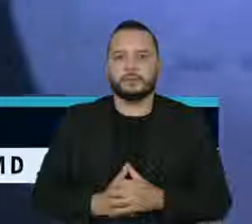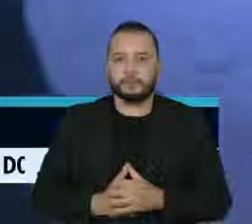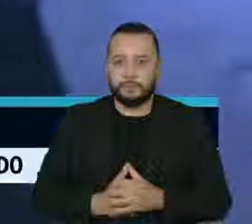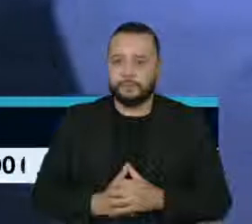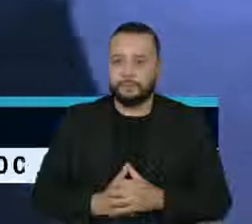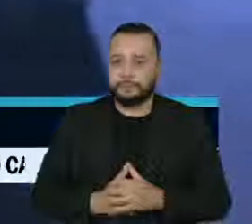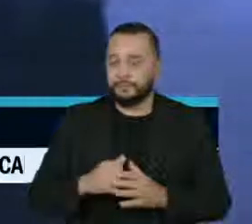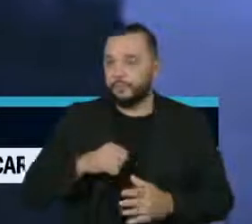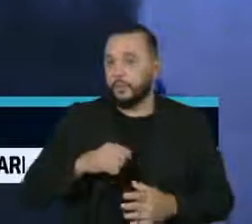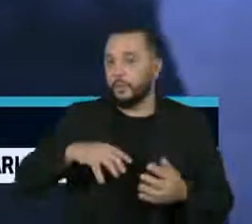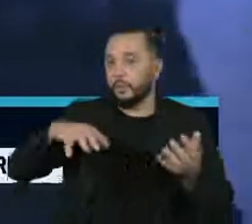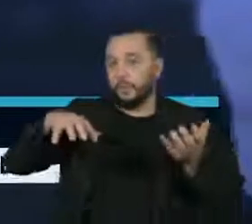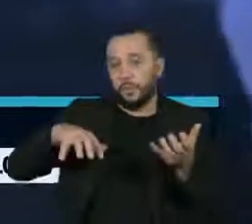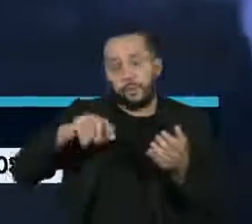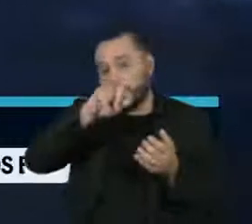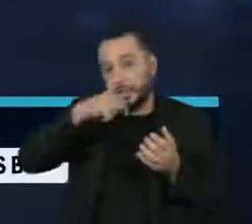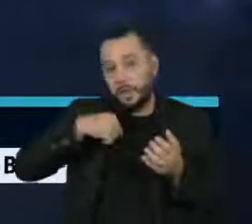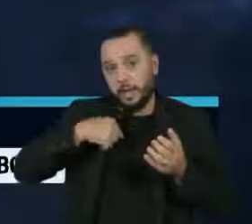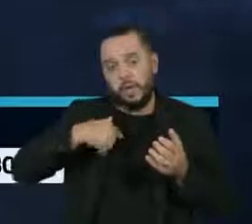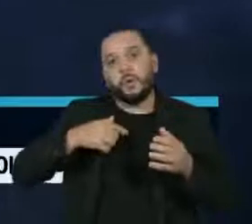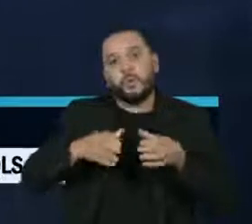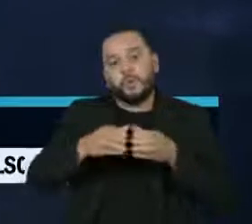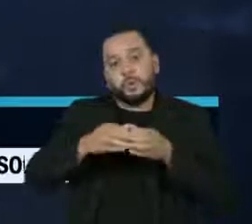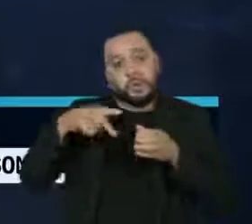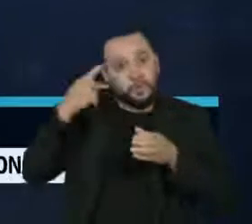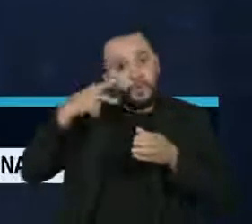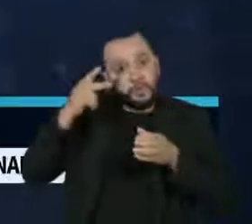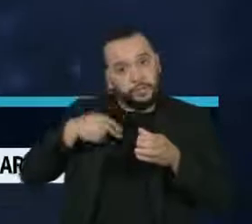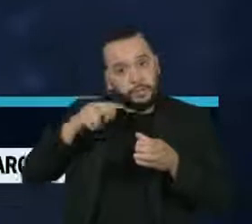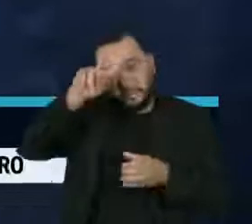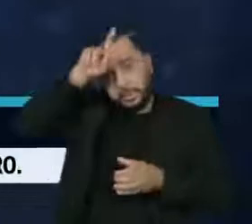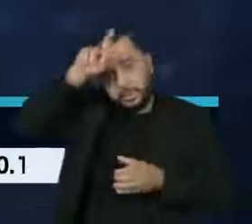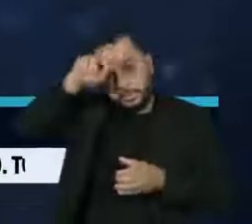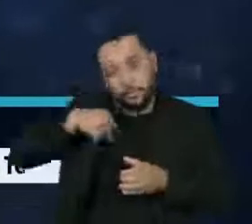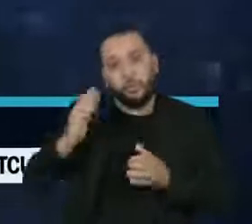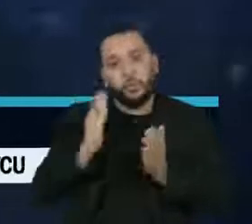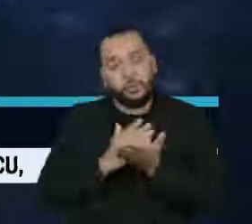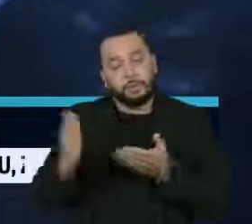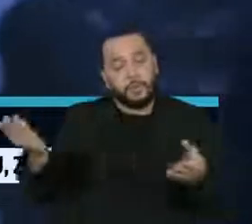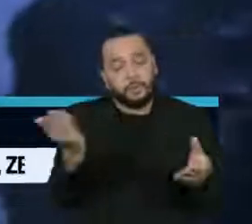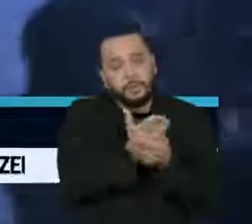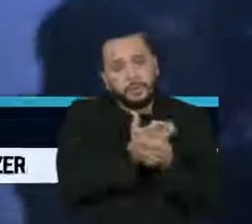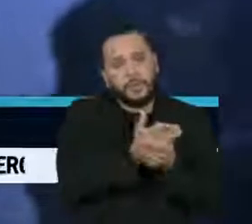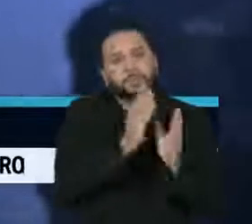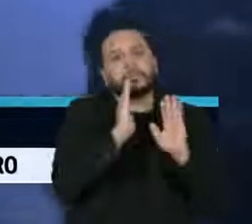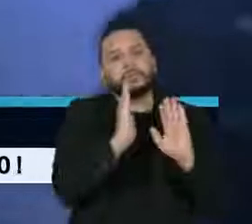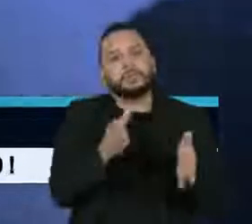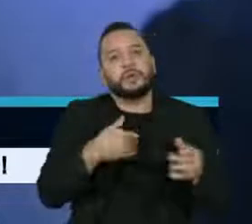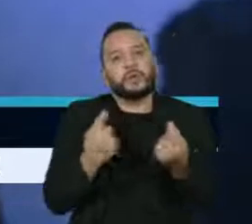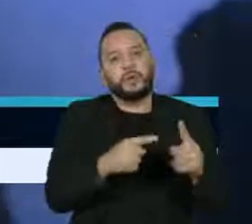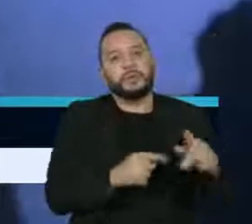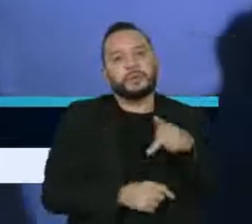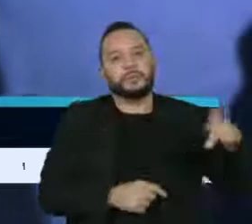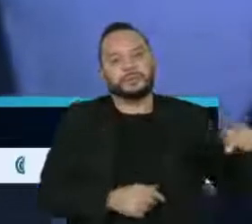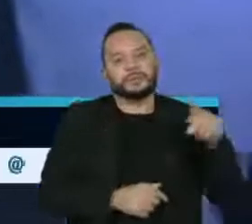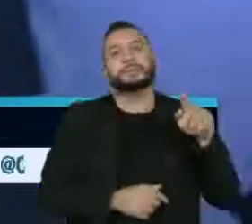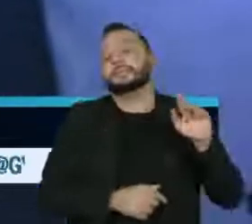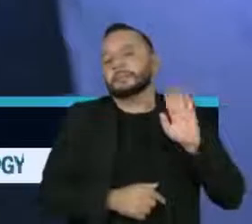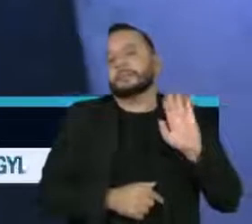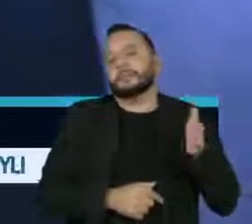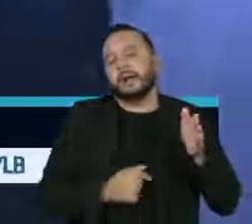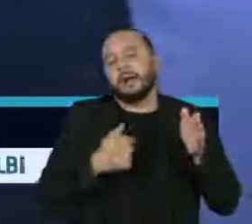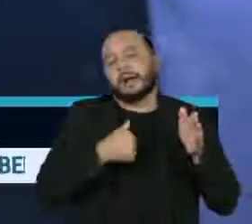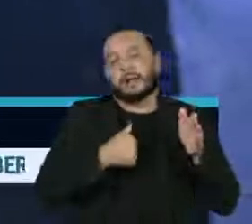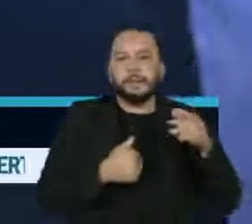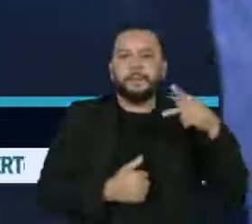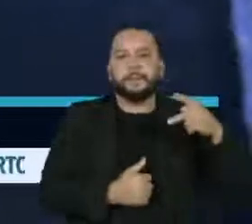e o congresso peruano aprovou a abertura de um processo que pode levar o presidente Pedro Castilho ao impeachment o pedido foi liberado por